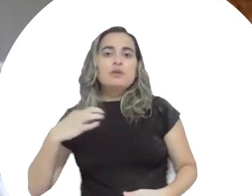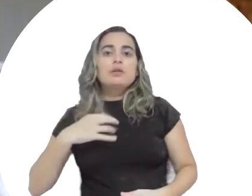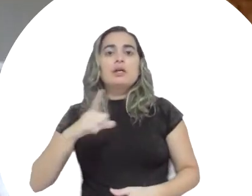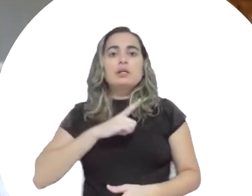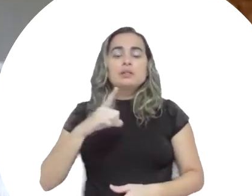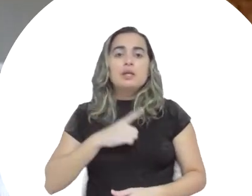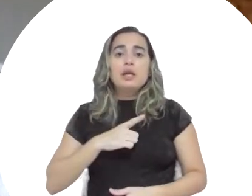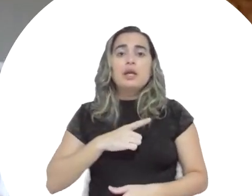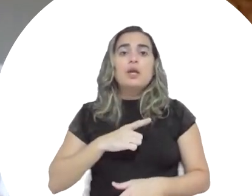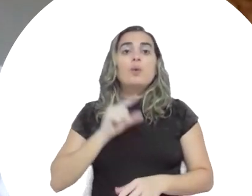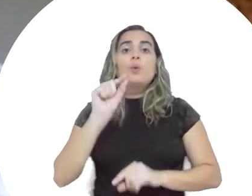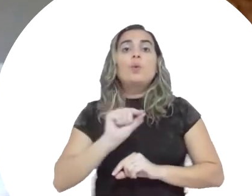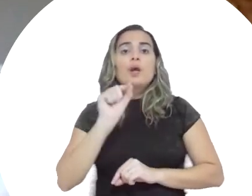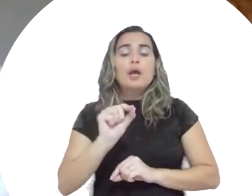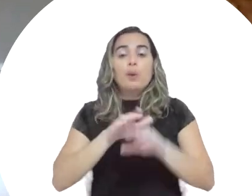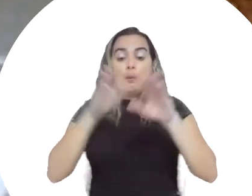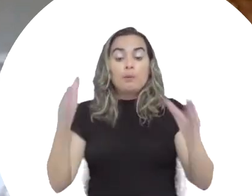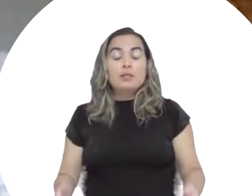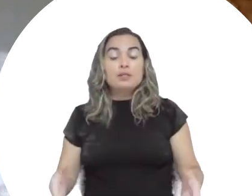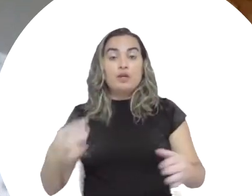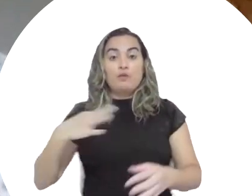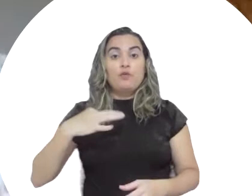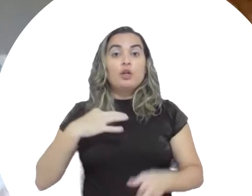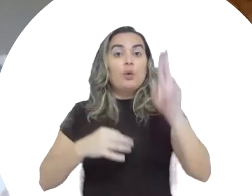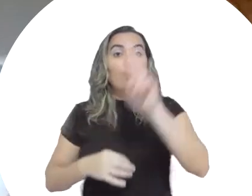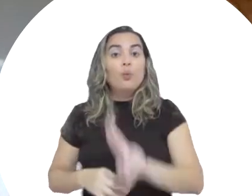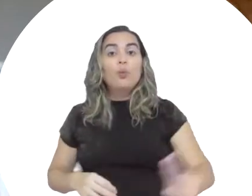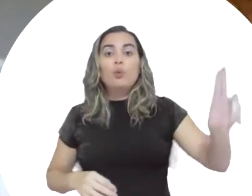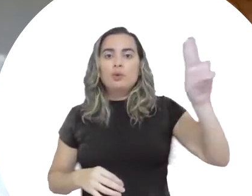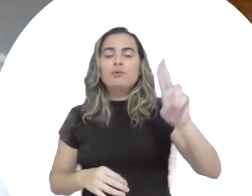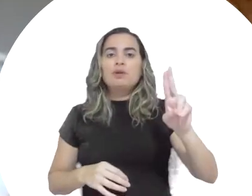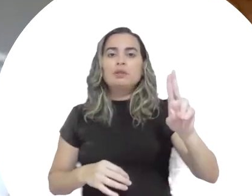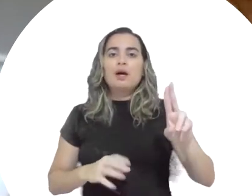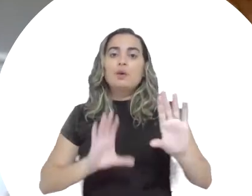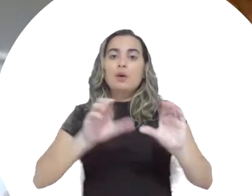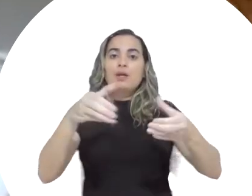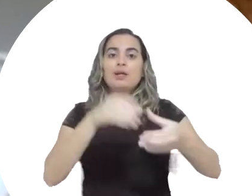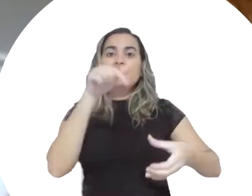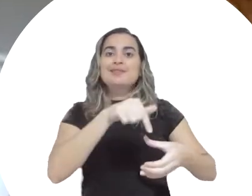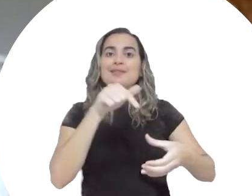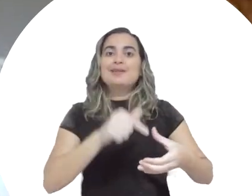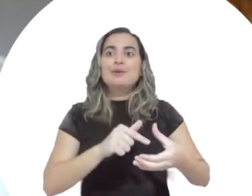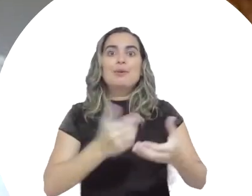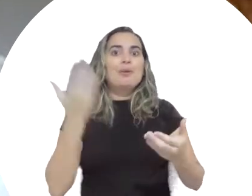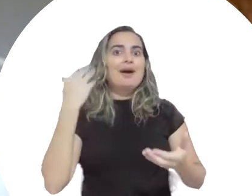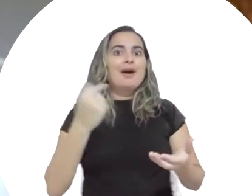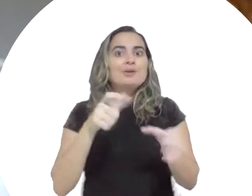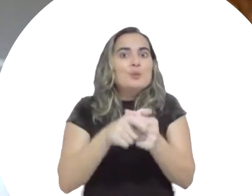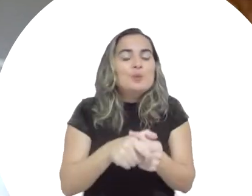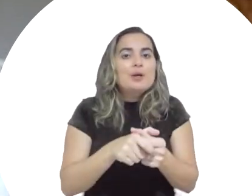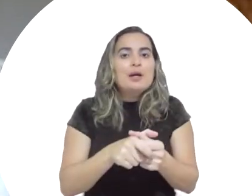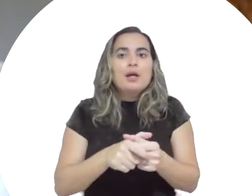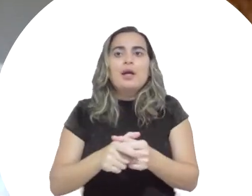mesários voluntários, existe o mesário voluntário universitário. Então, acreditamos que um